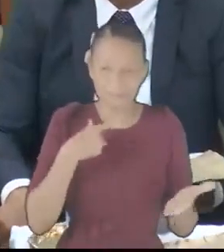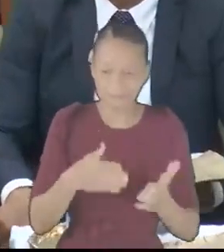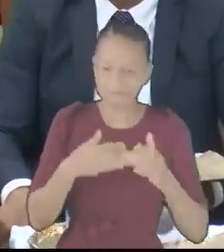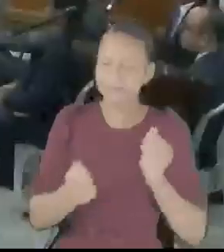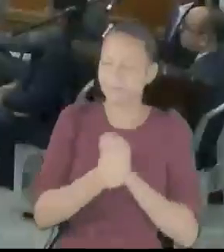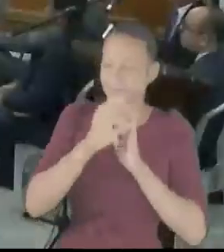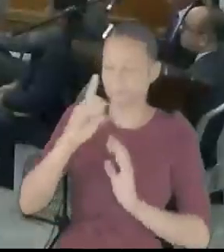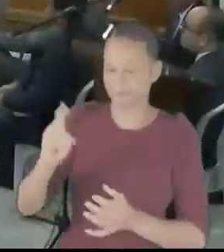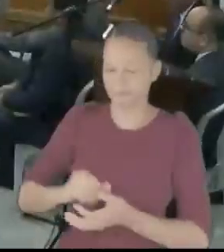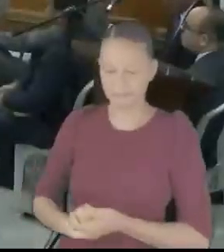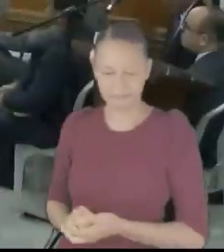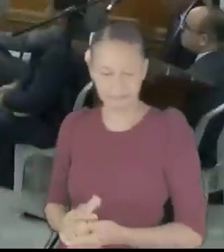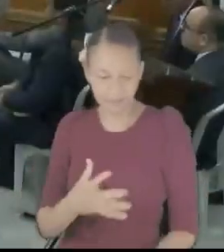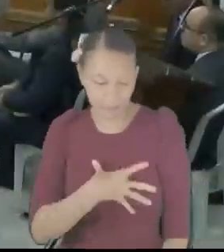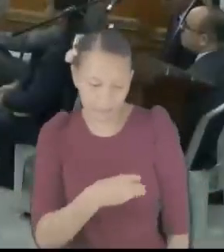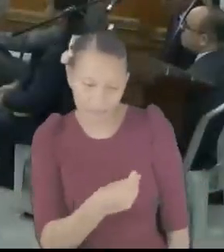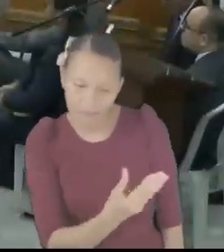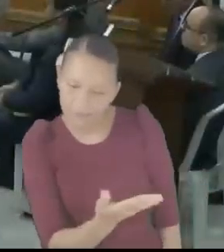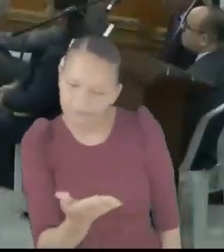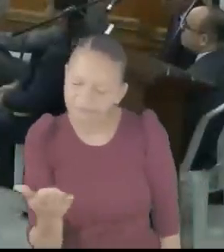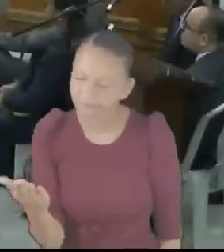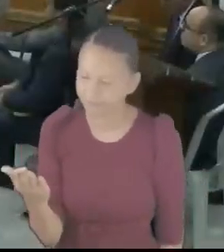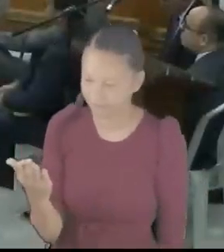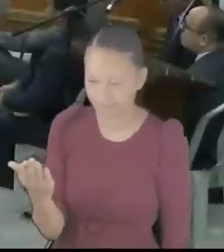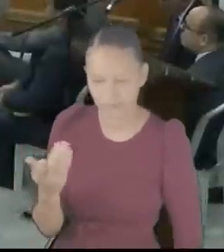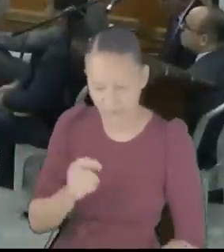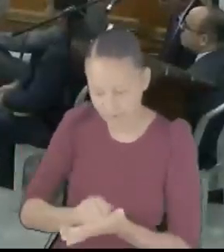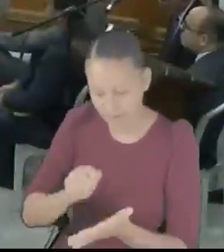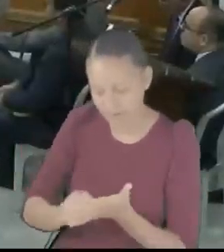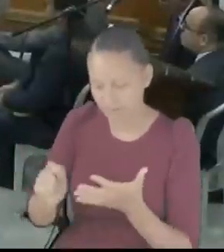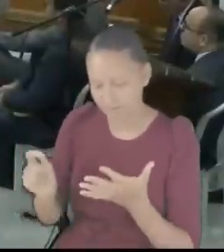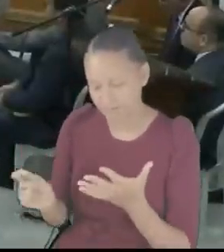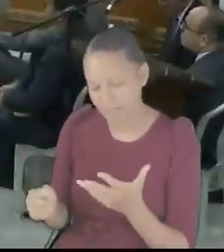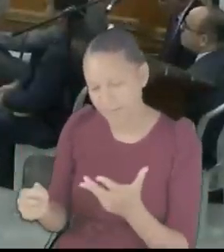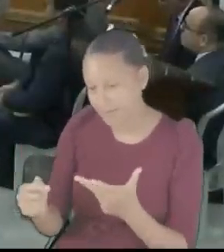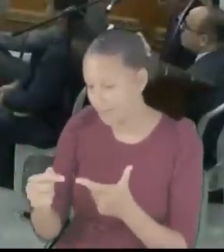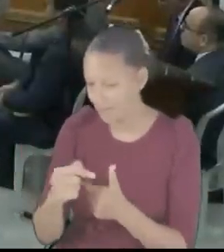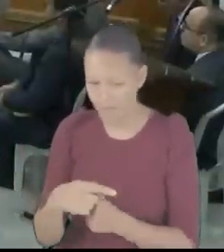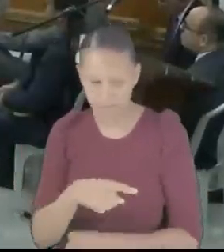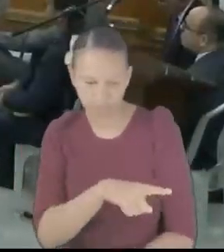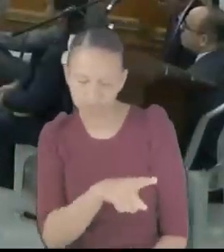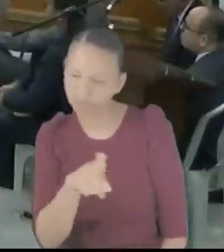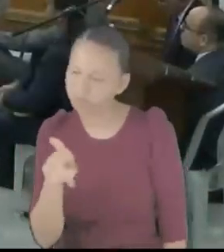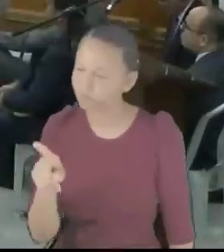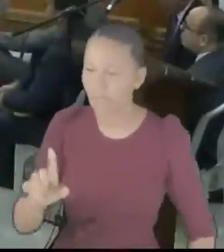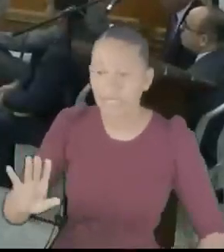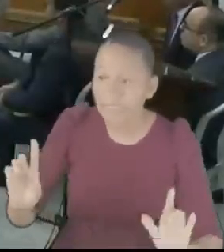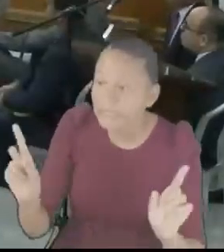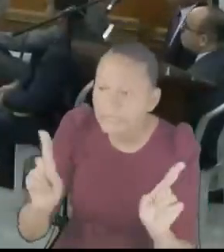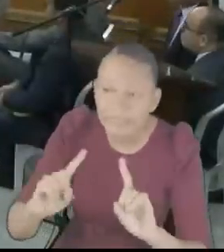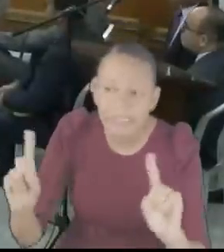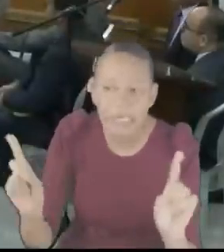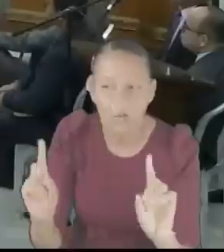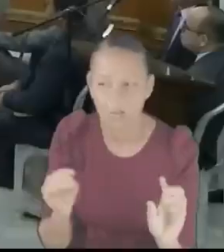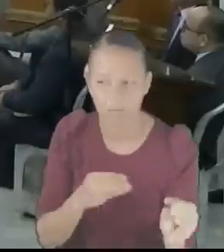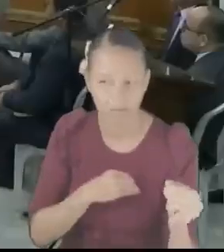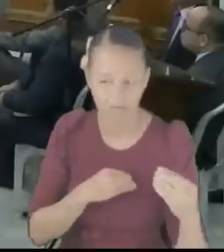Meus filhinhos, estas coisas vos escrevo para que